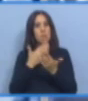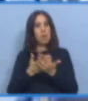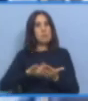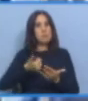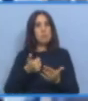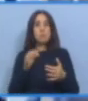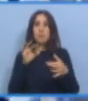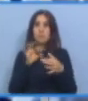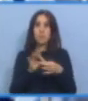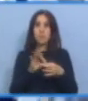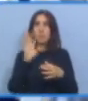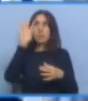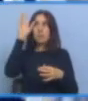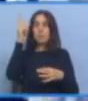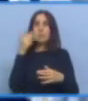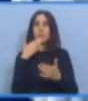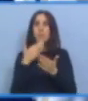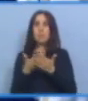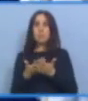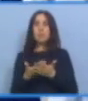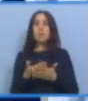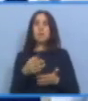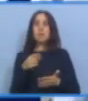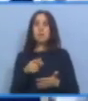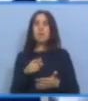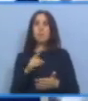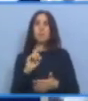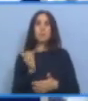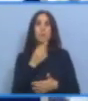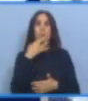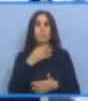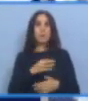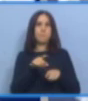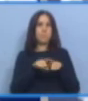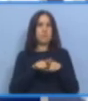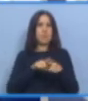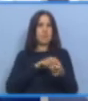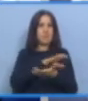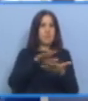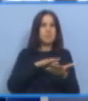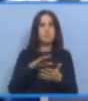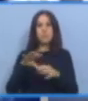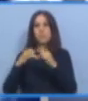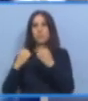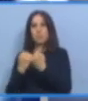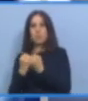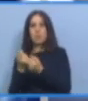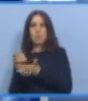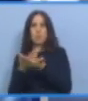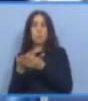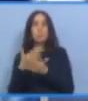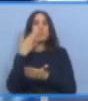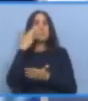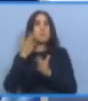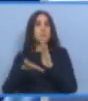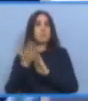decisivo, associado ao clima, que levou a toda a crise política, social, económica e depois aos fenómenos de migração